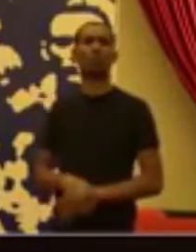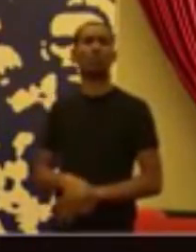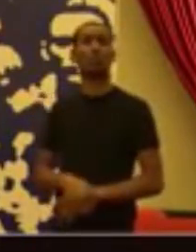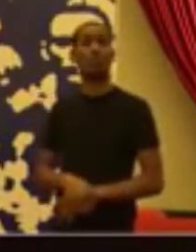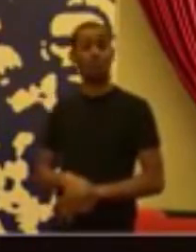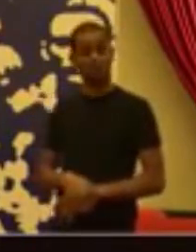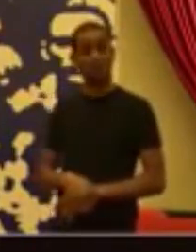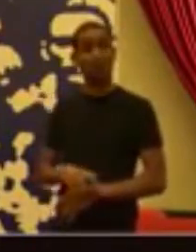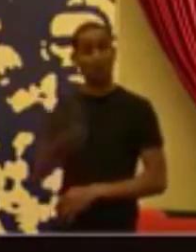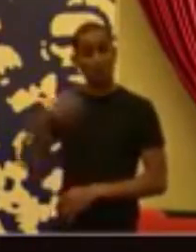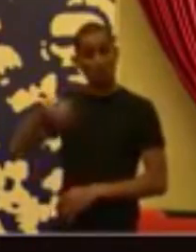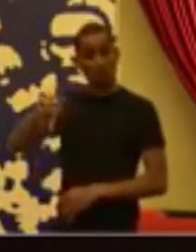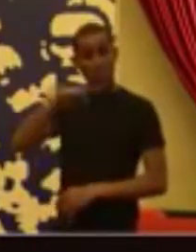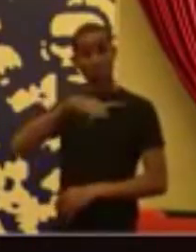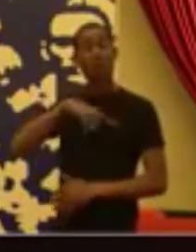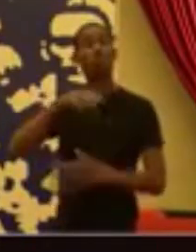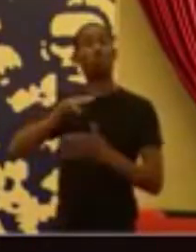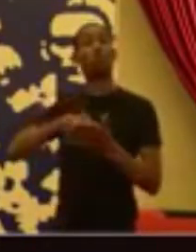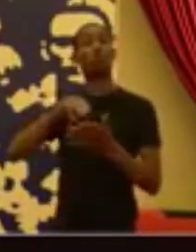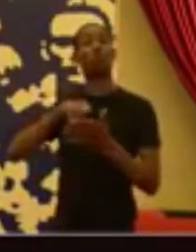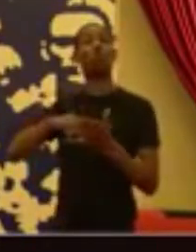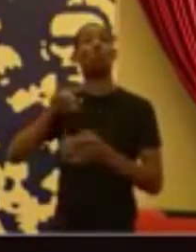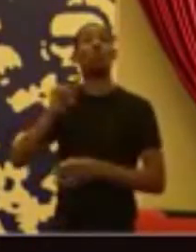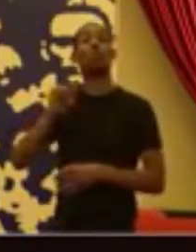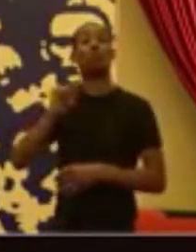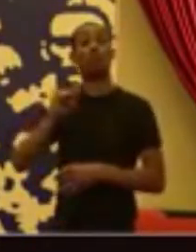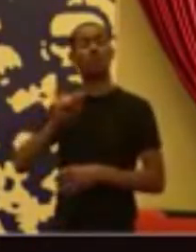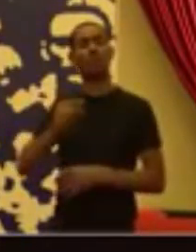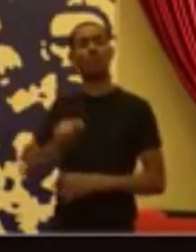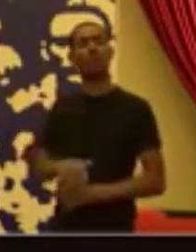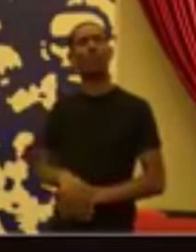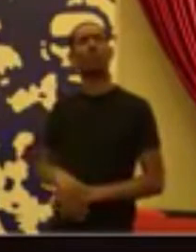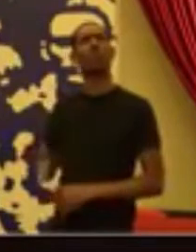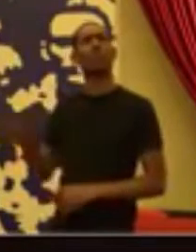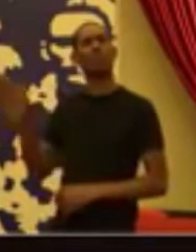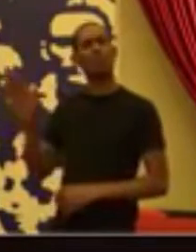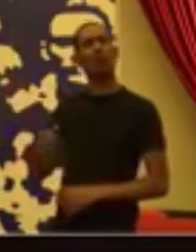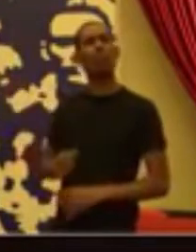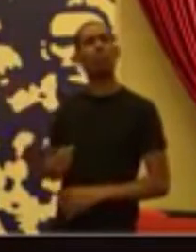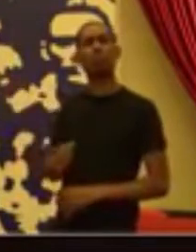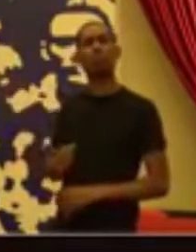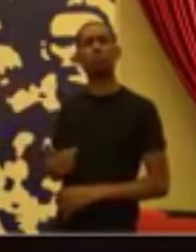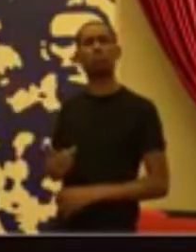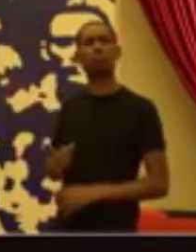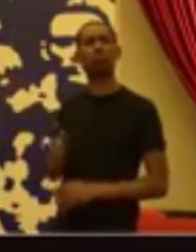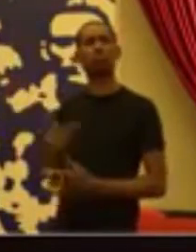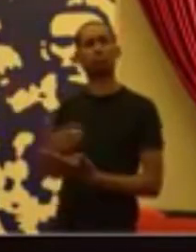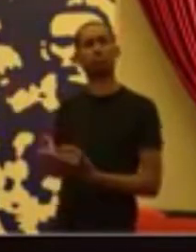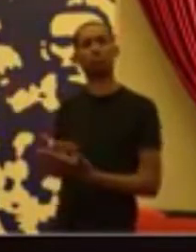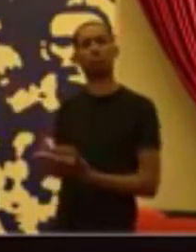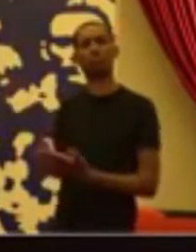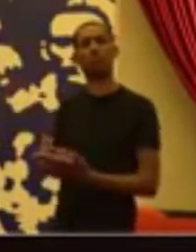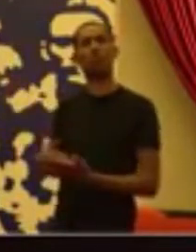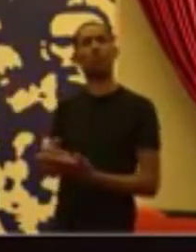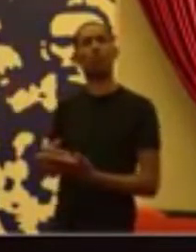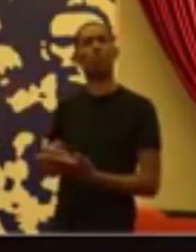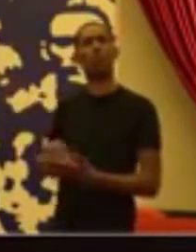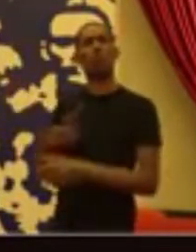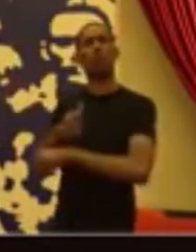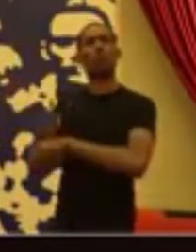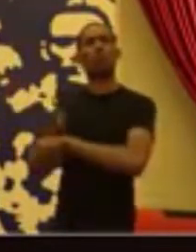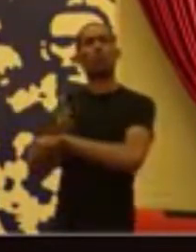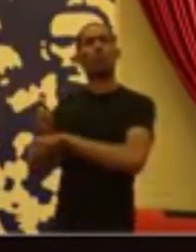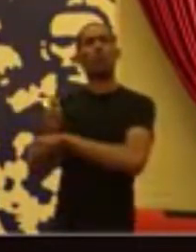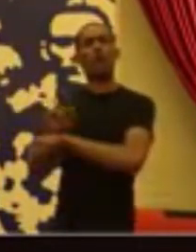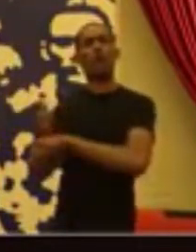A nossa metodologia foi: vamos chamar estudiosos, profissionais e lideranças